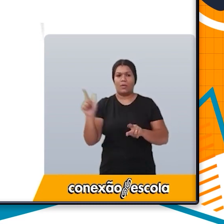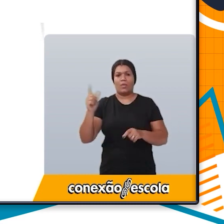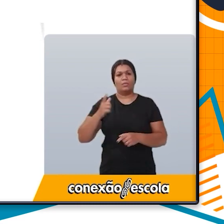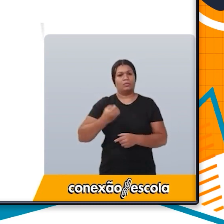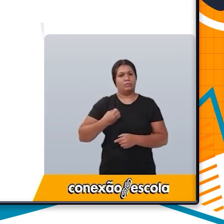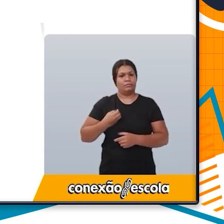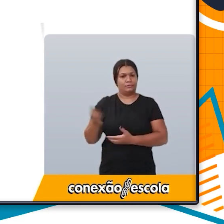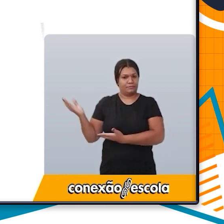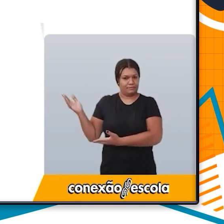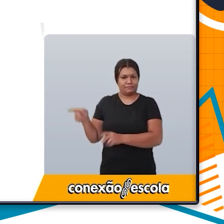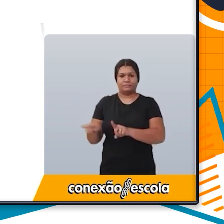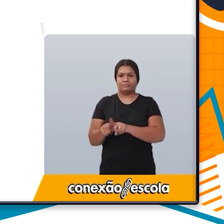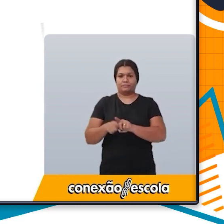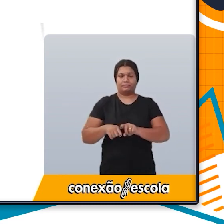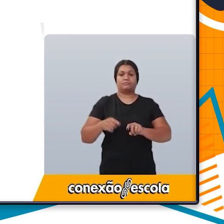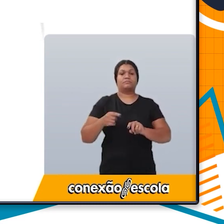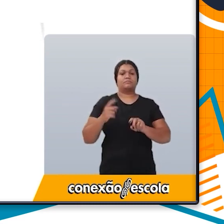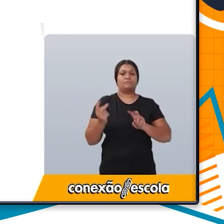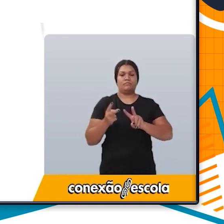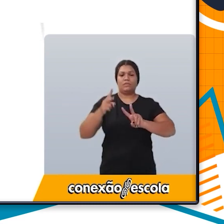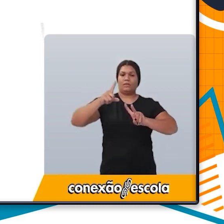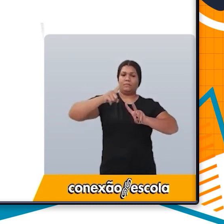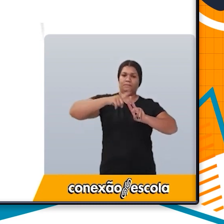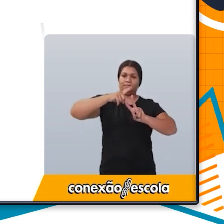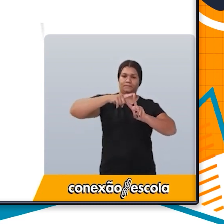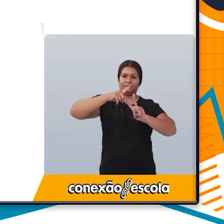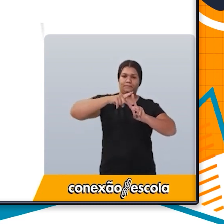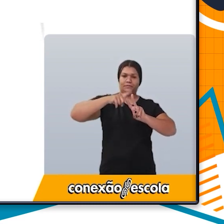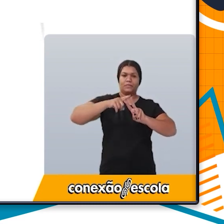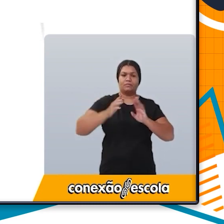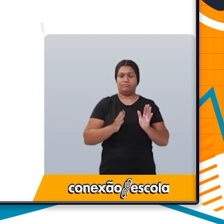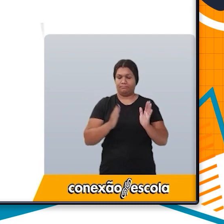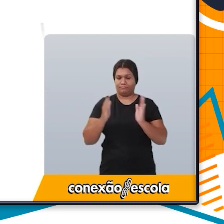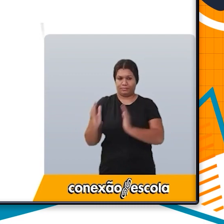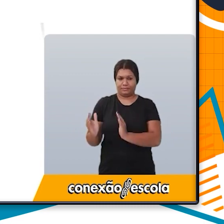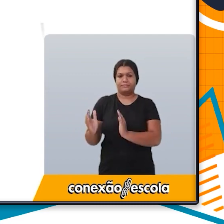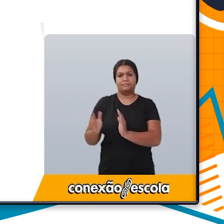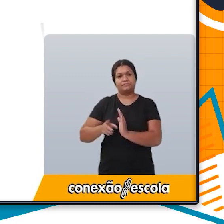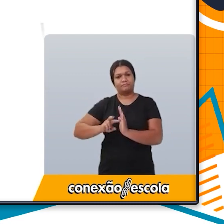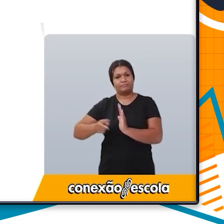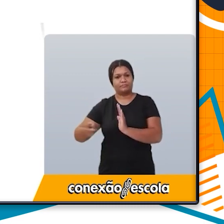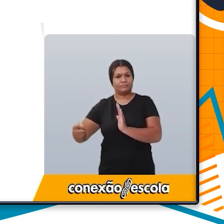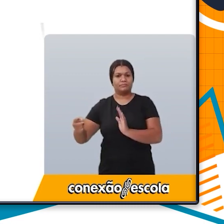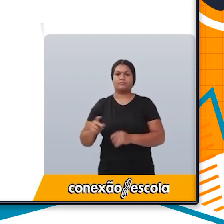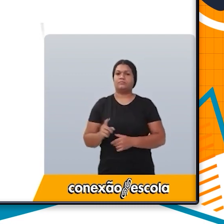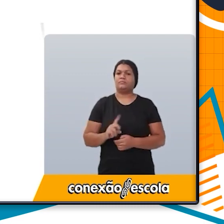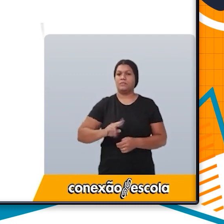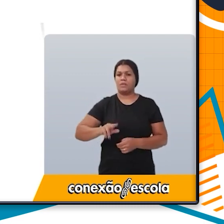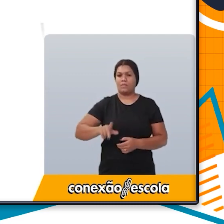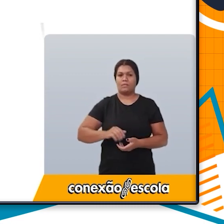e também com o valor de π. A parte decimal é infinita e não se repete.